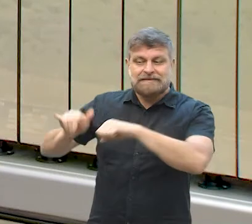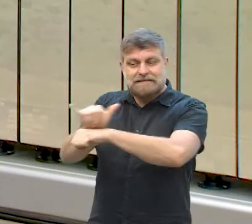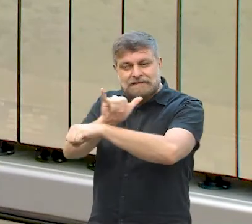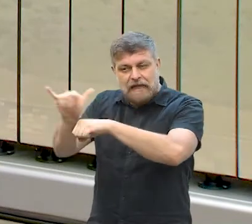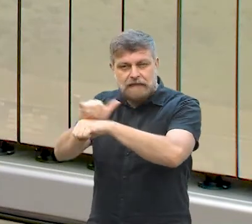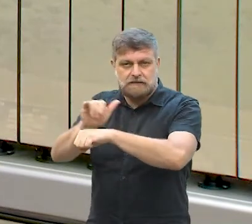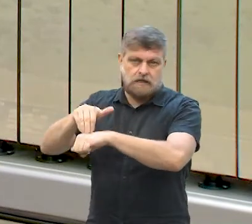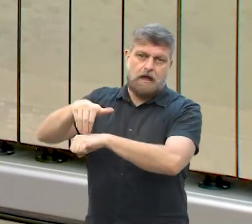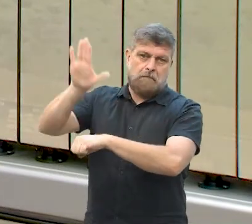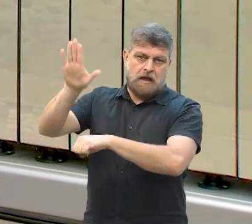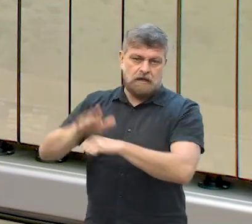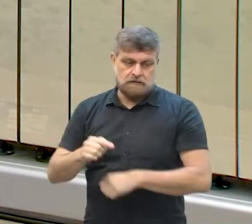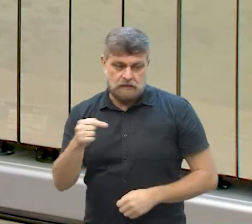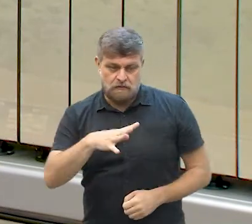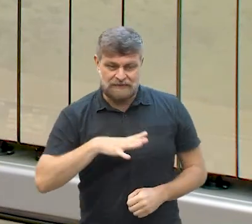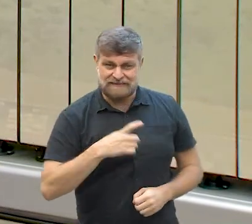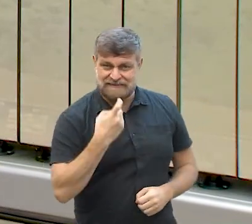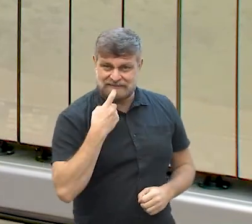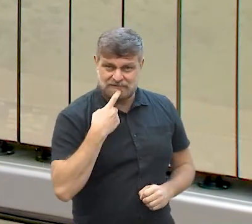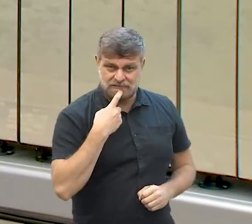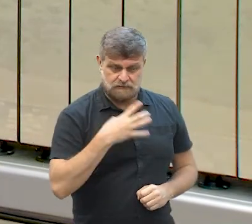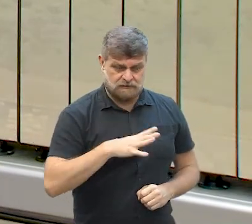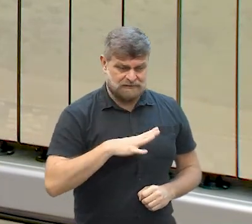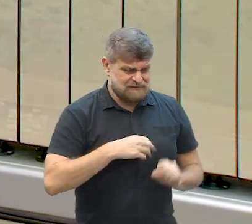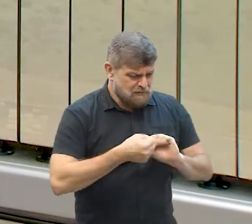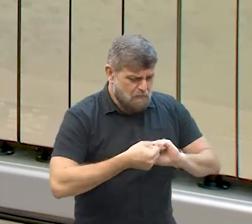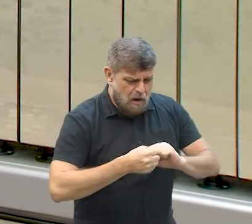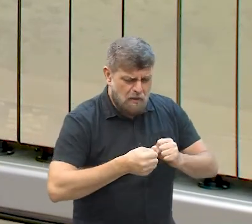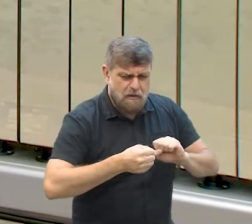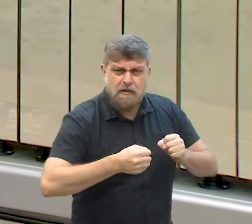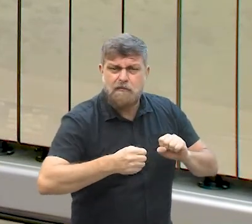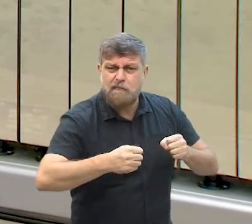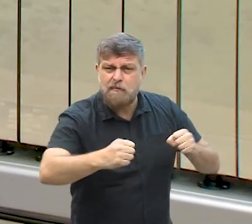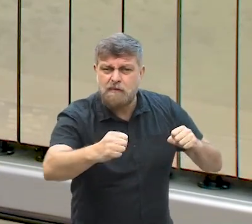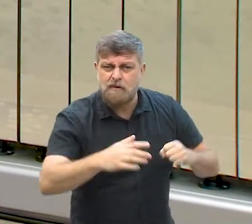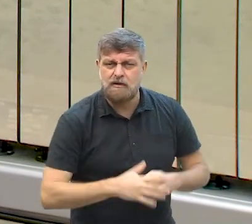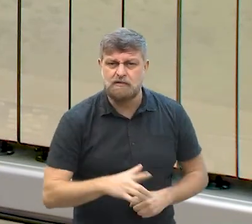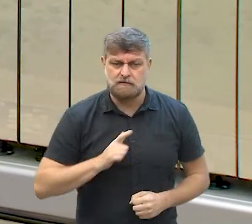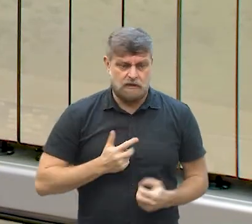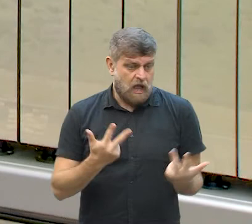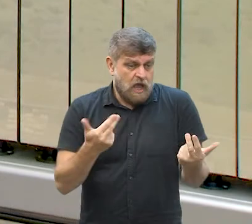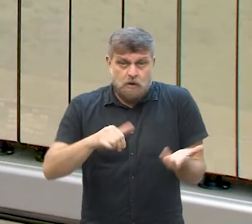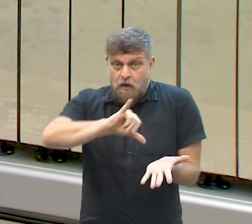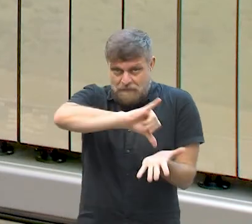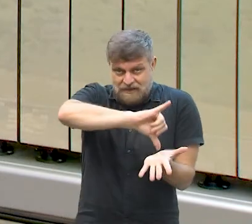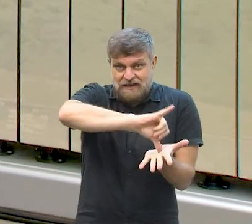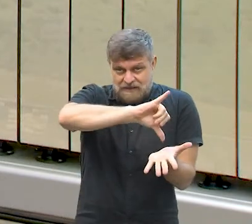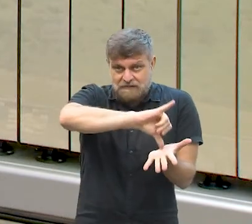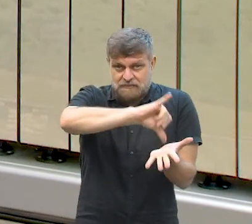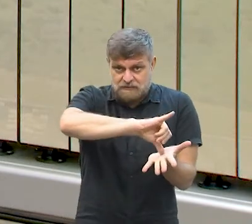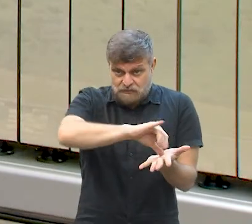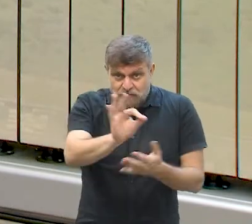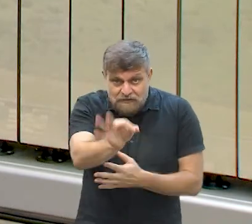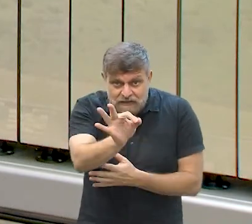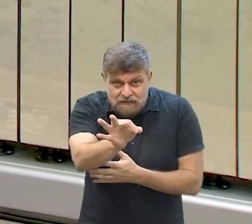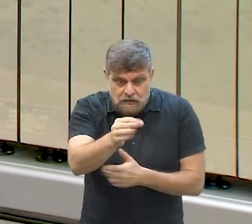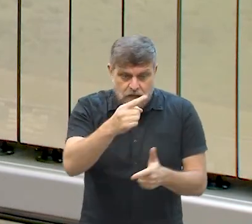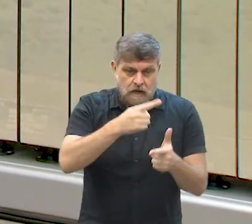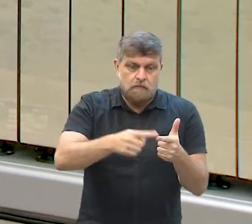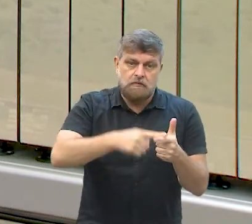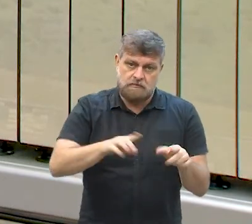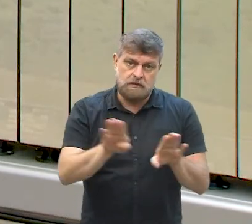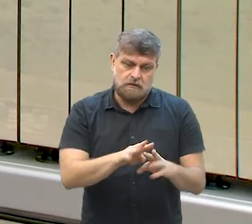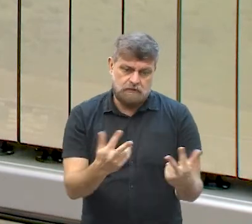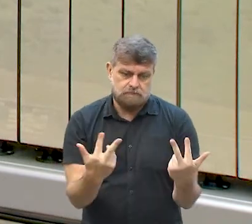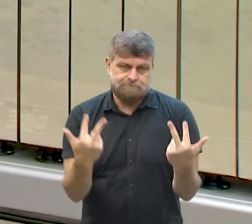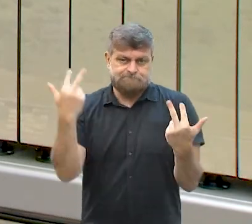E Campinas, né, na questão de uma cidade grande como do tamanho de uma capital nós somos, os problemas também